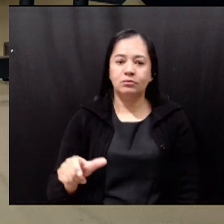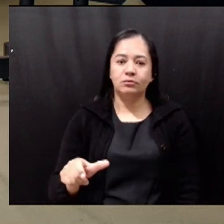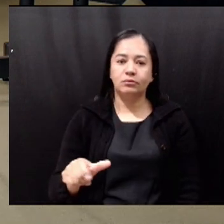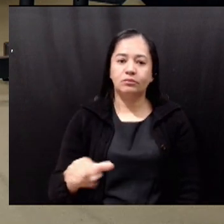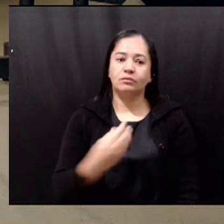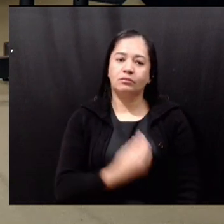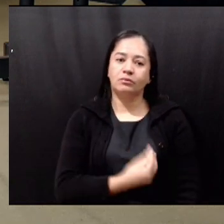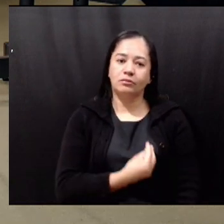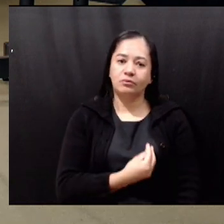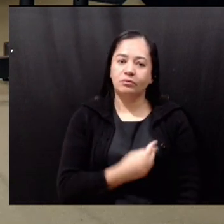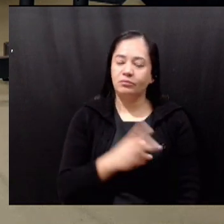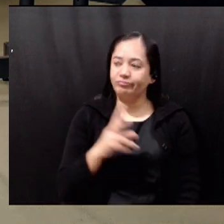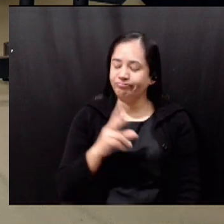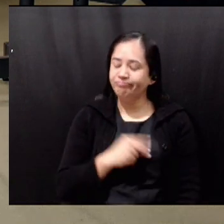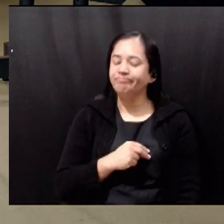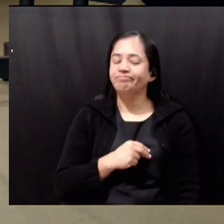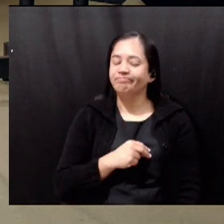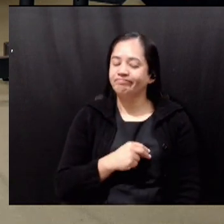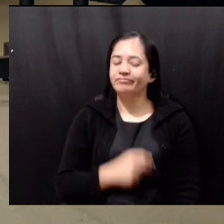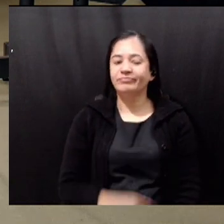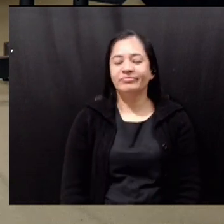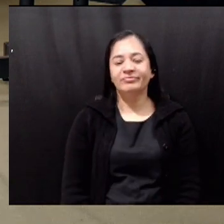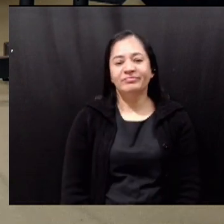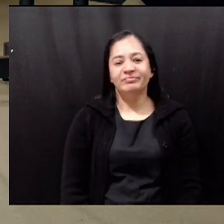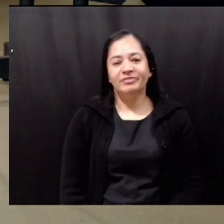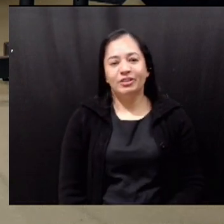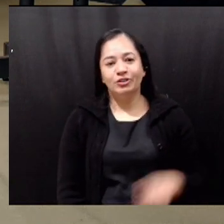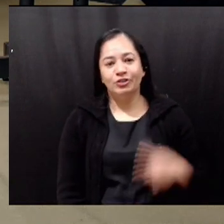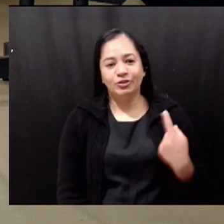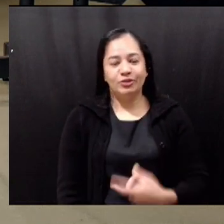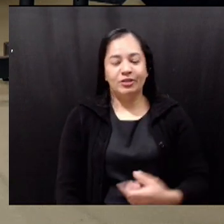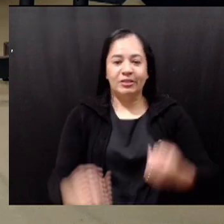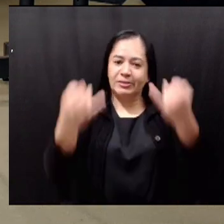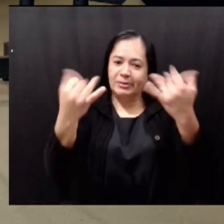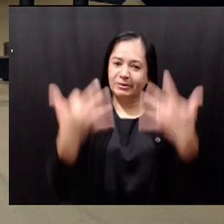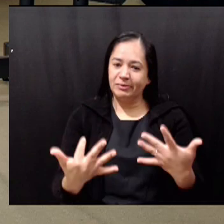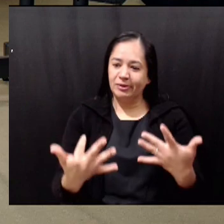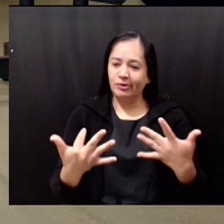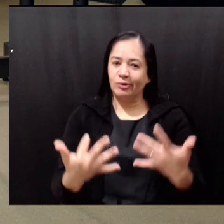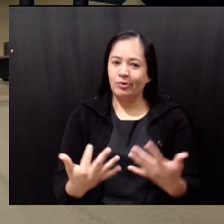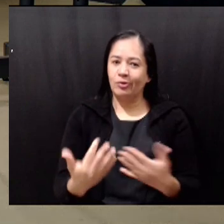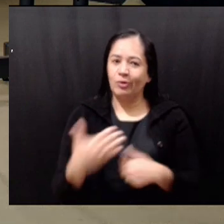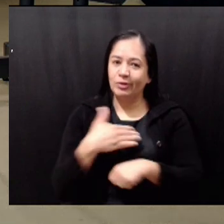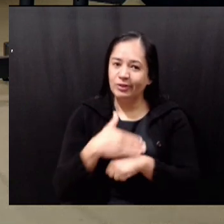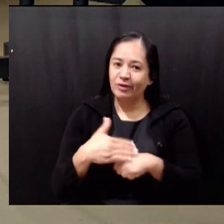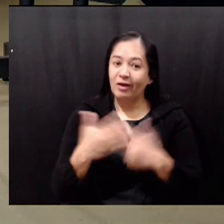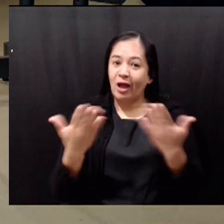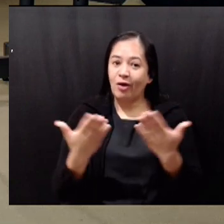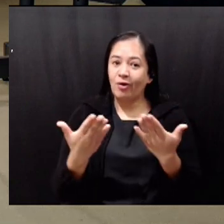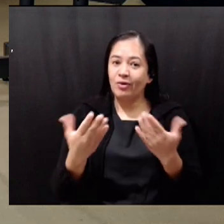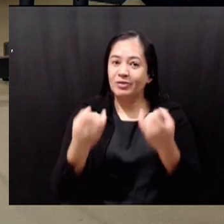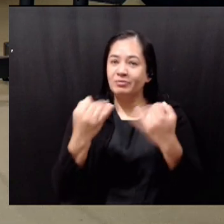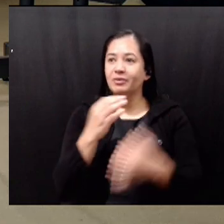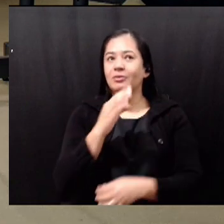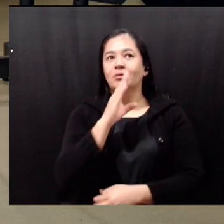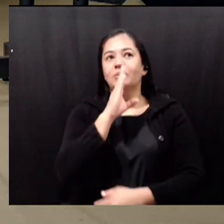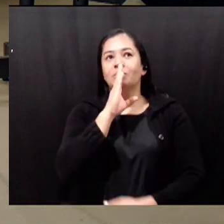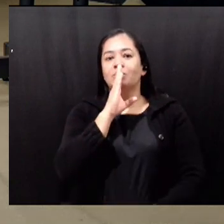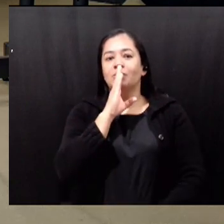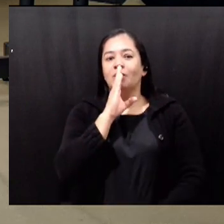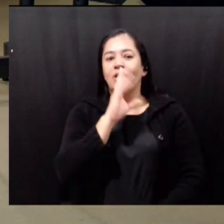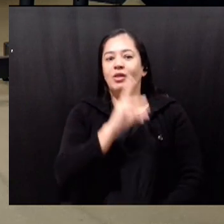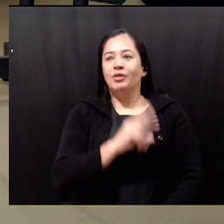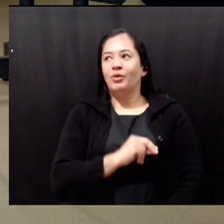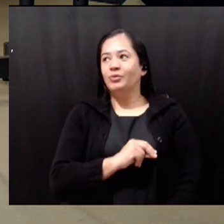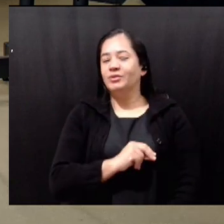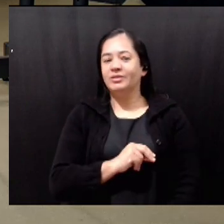Arthur, Renan, a gente falou do diálogo, agora a gente está falando do o silêncio. silêncio. Que coisa! E tem que ter um equilíbrio